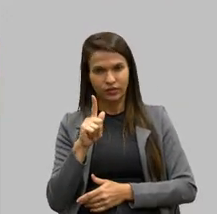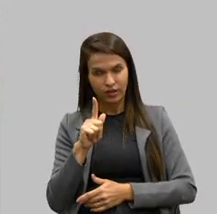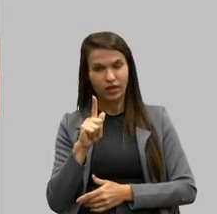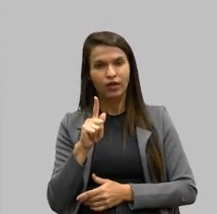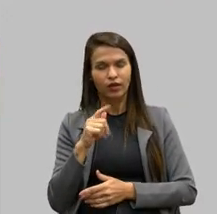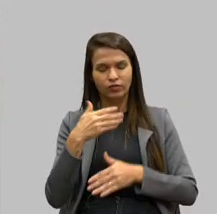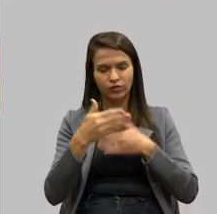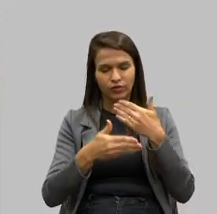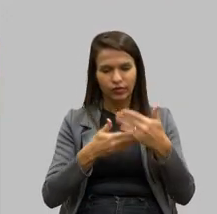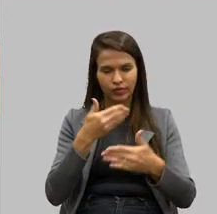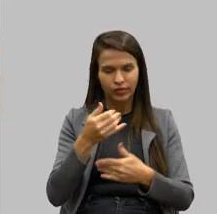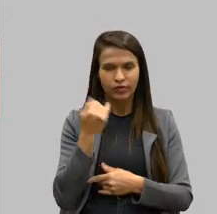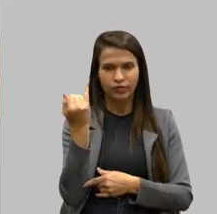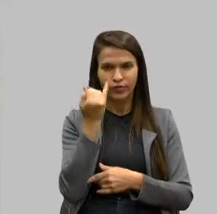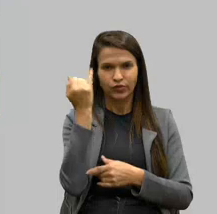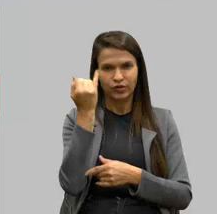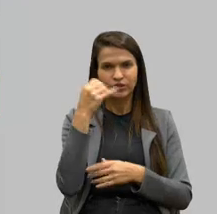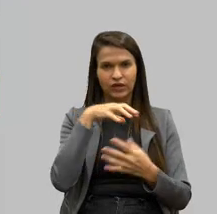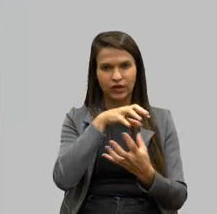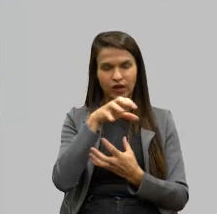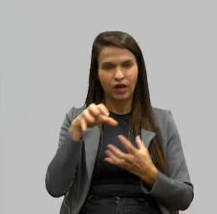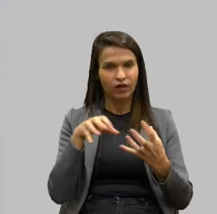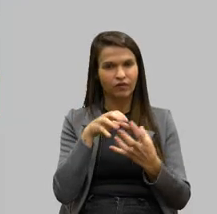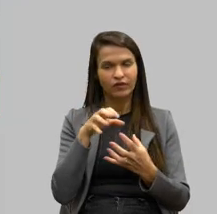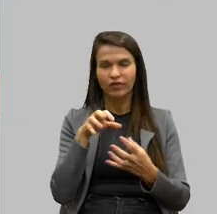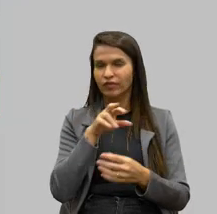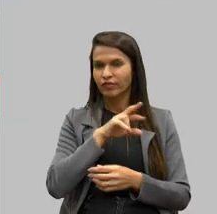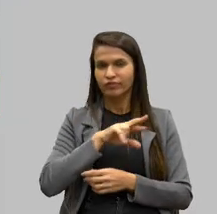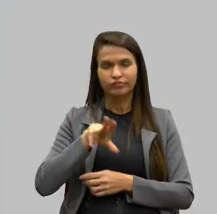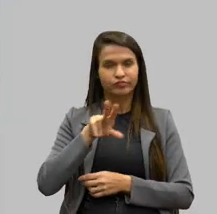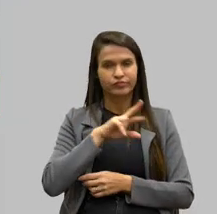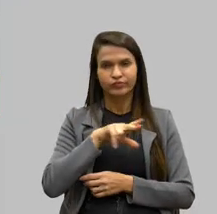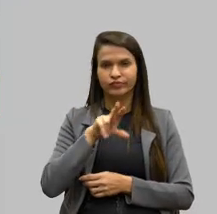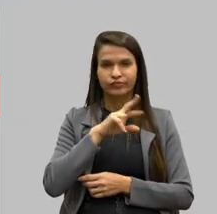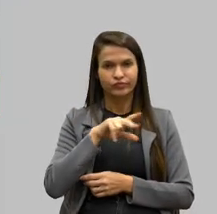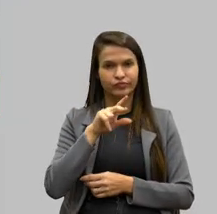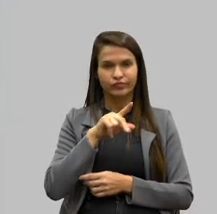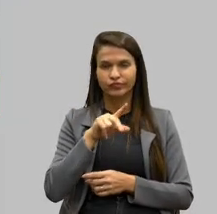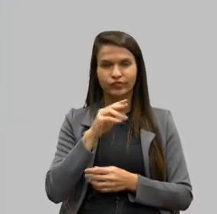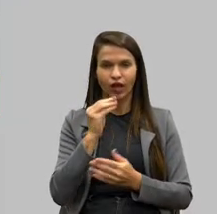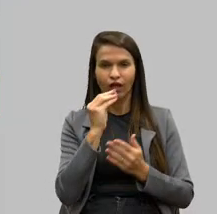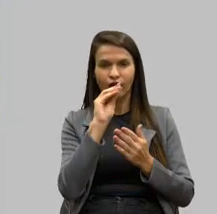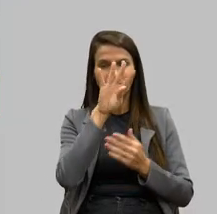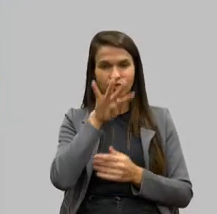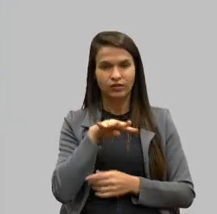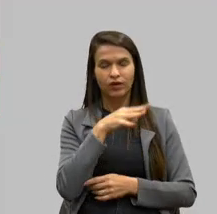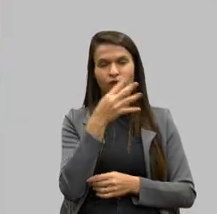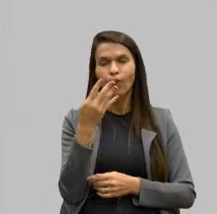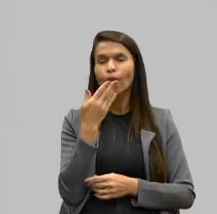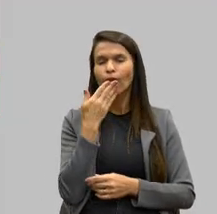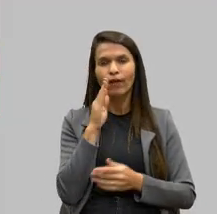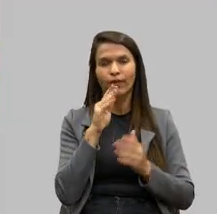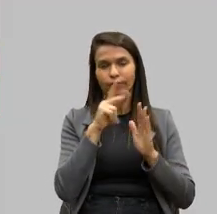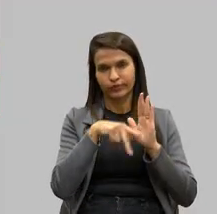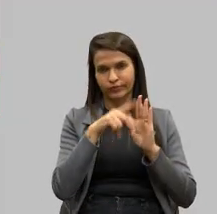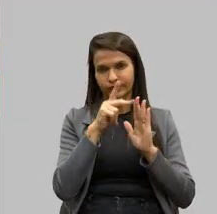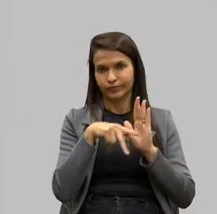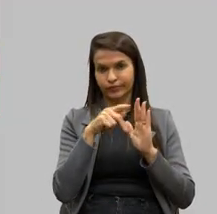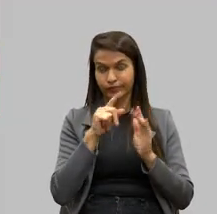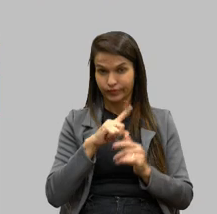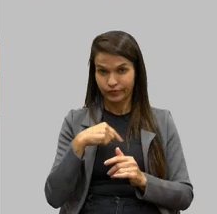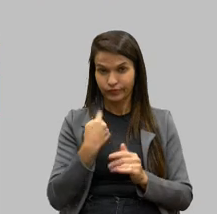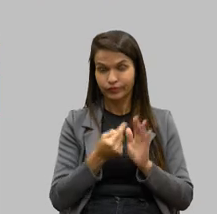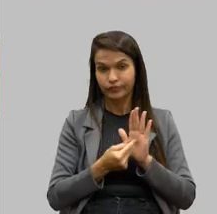e vitoriosa greve não incidem nas tabelas. Então, qual é o plano? Porque nós